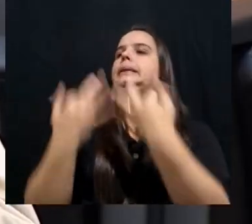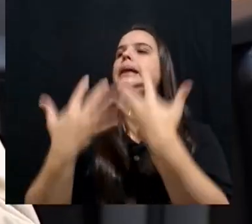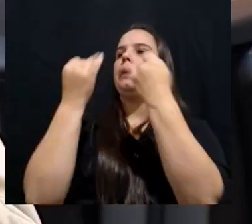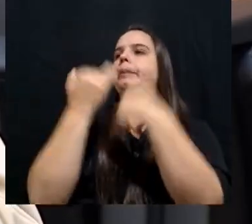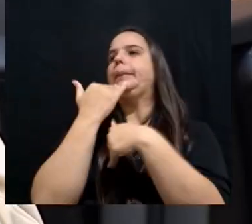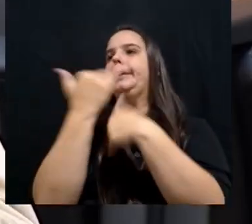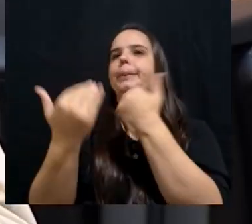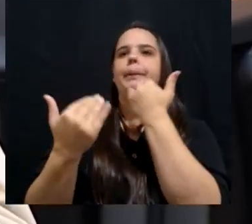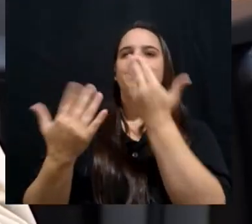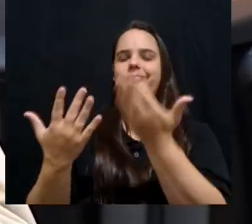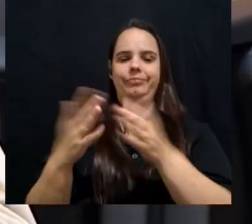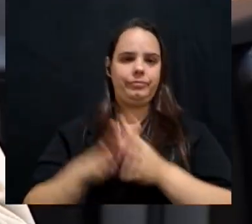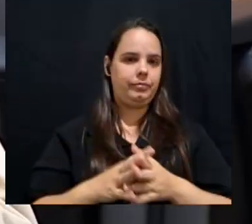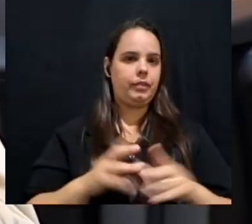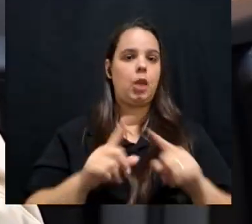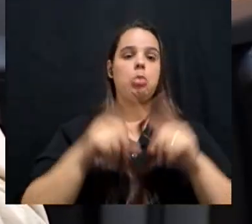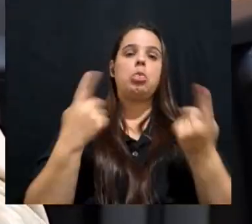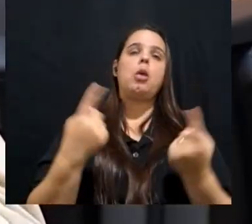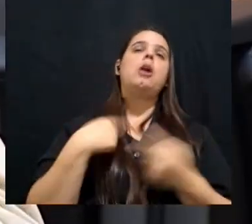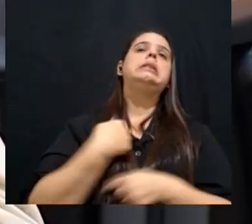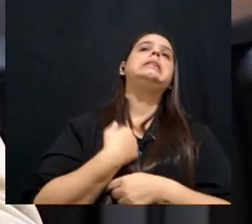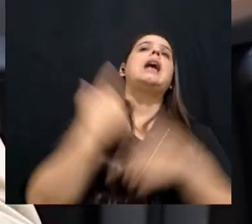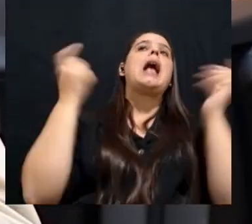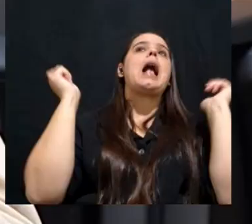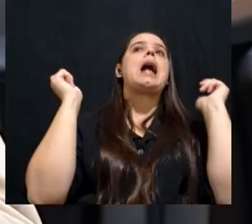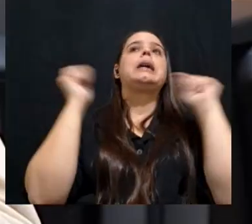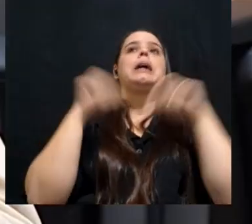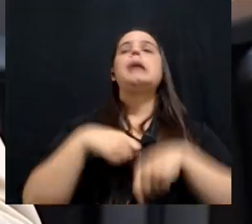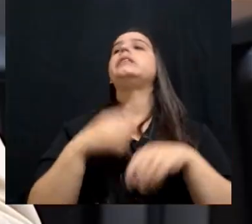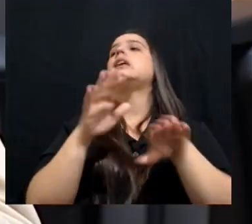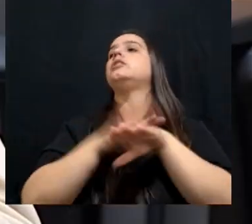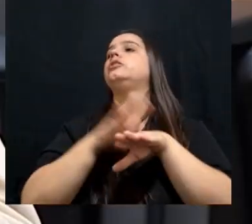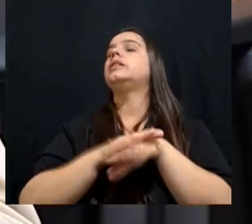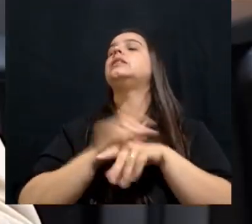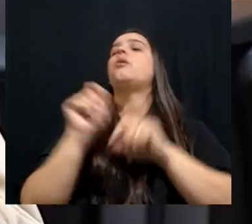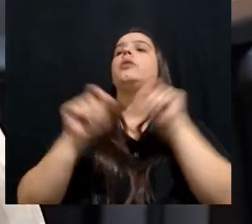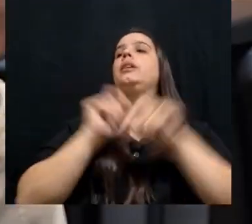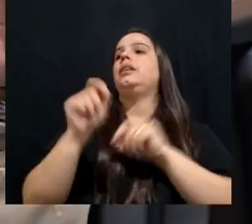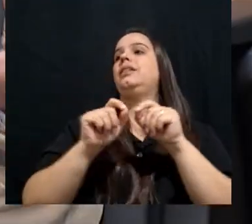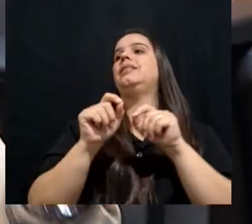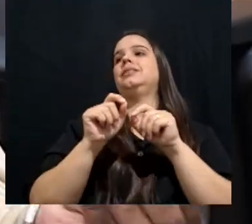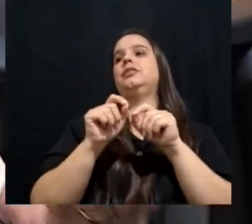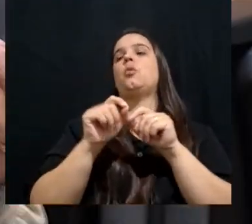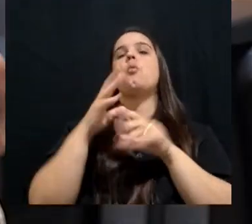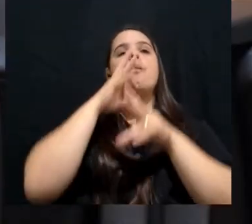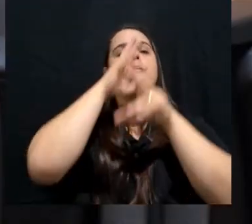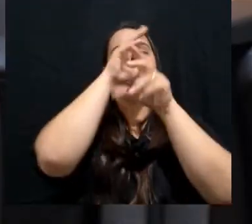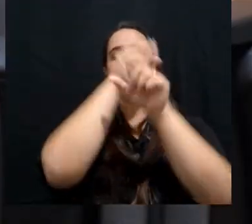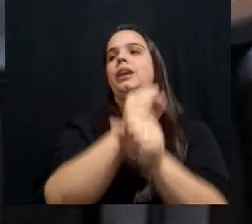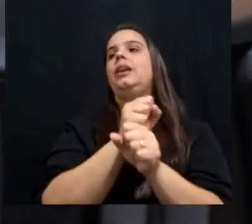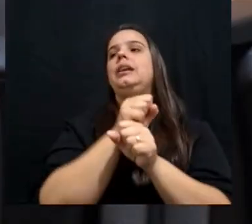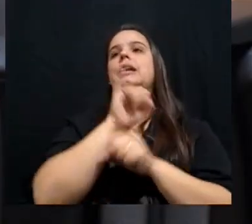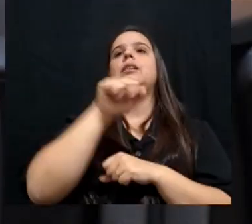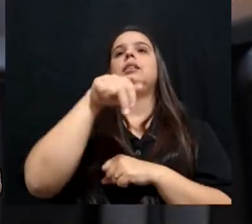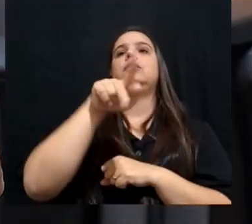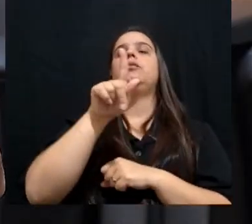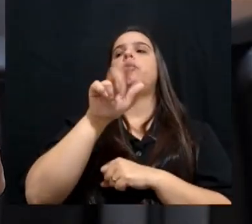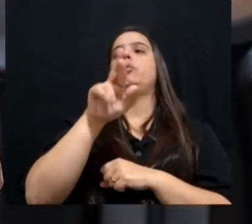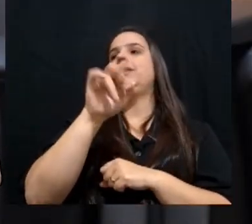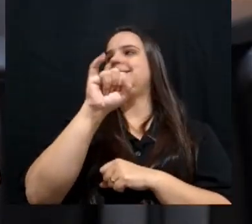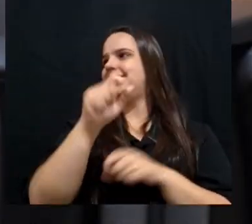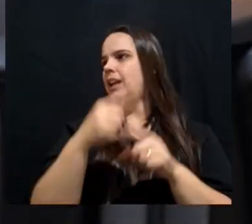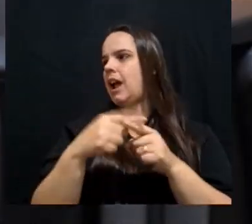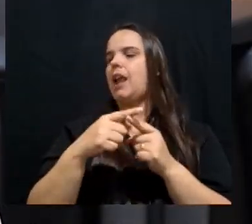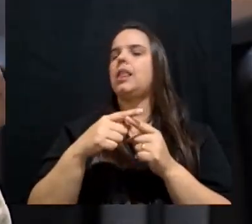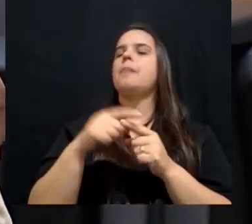sério, a gente tem a capacidade hoje de influenciar, né, o poder executivo, de conversar com o prefeito, ouvir aqui a demanda